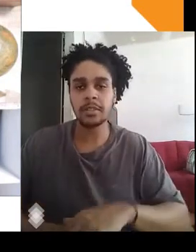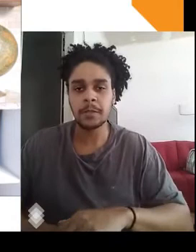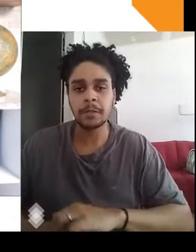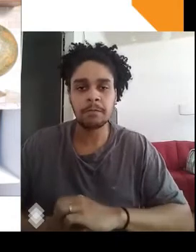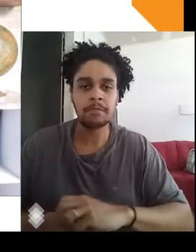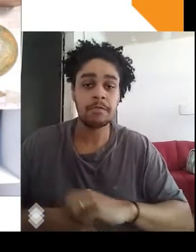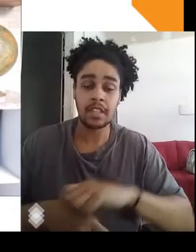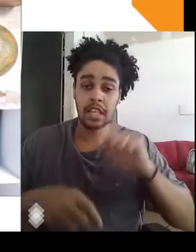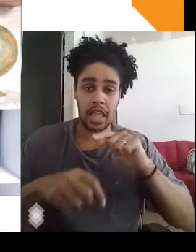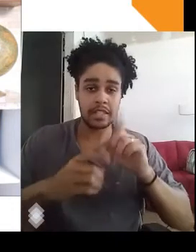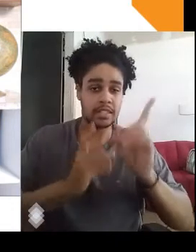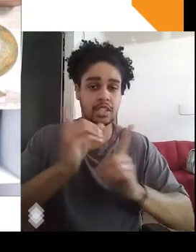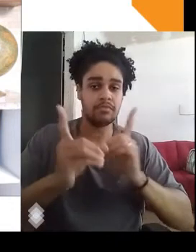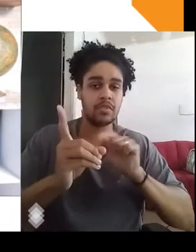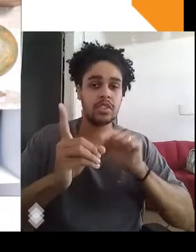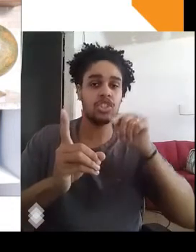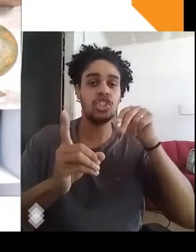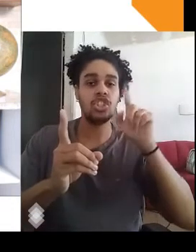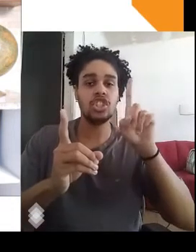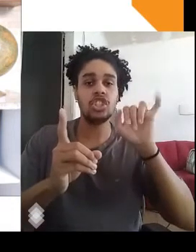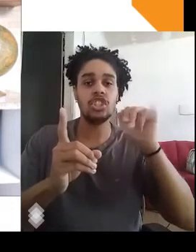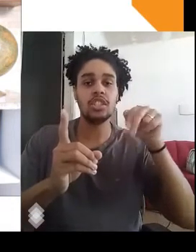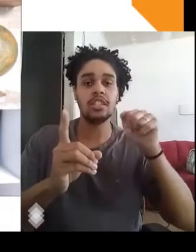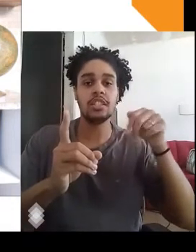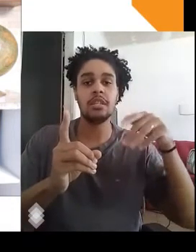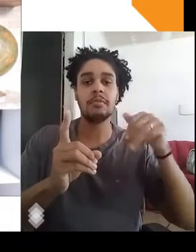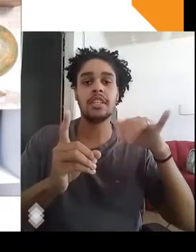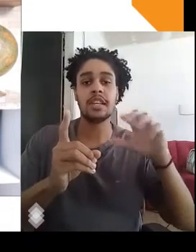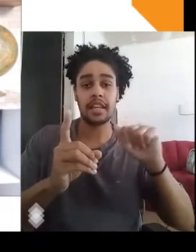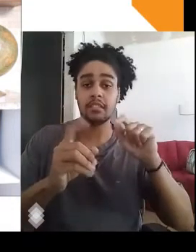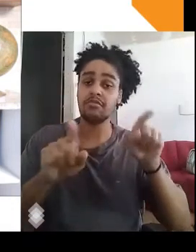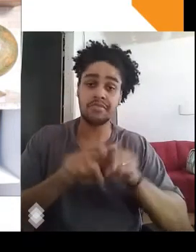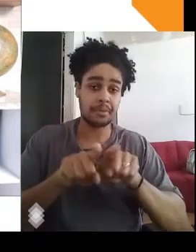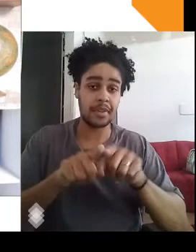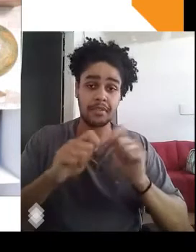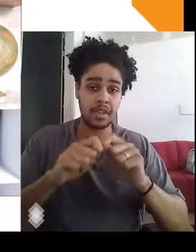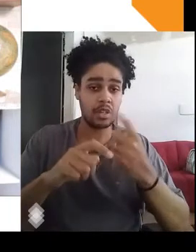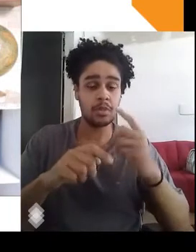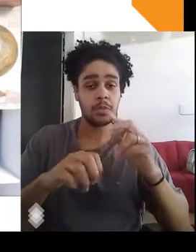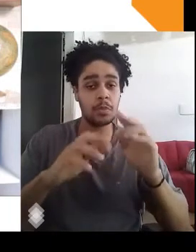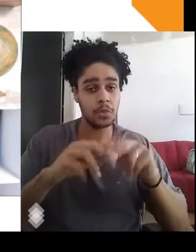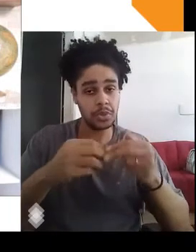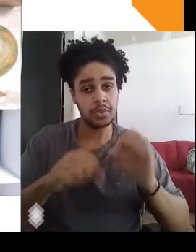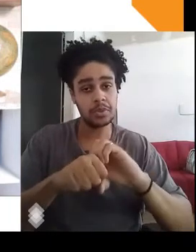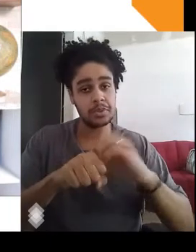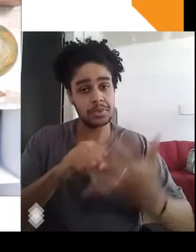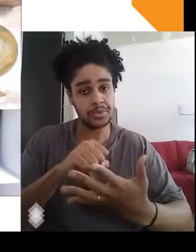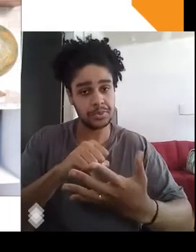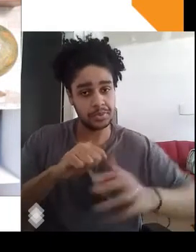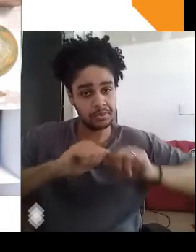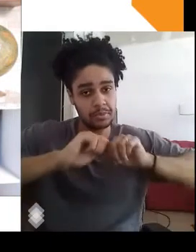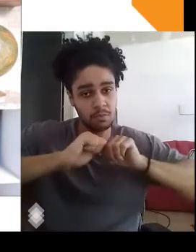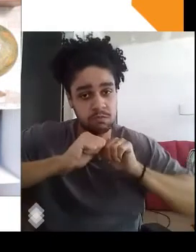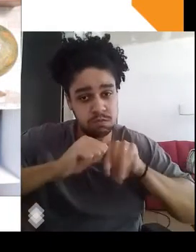essa dinâmica global que fez com que a pandemia da Covid-19, né, ou melhor dizendo, que